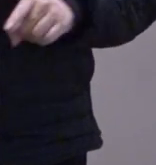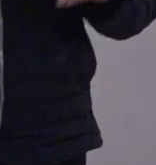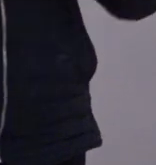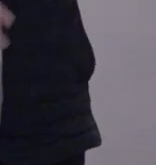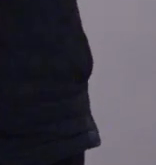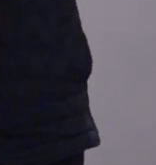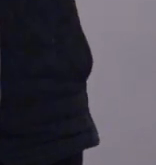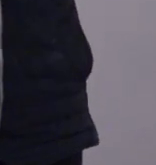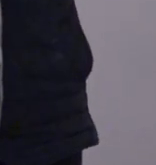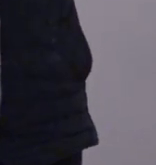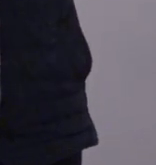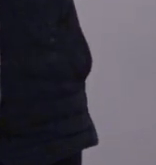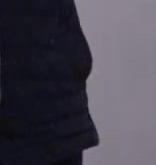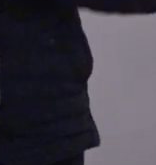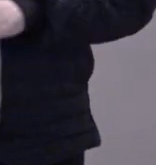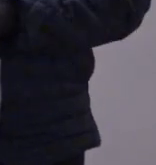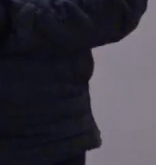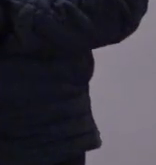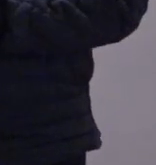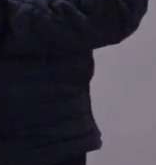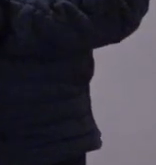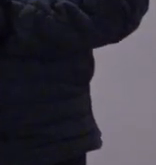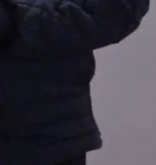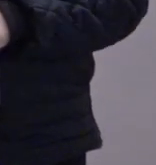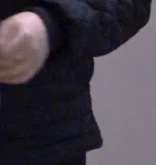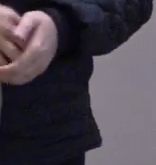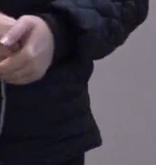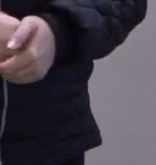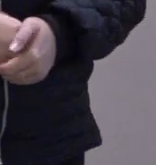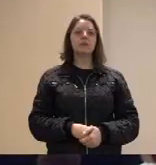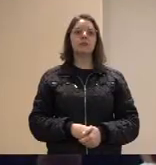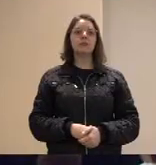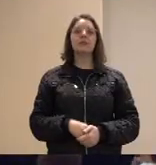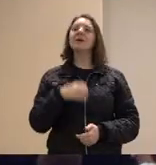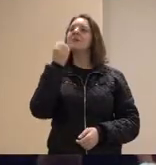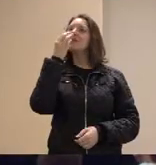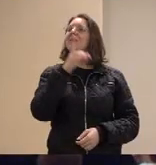Consórcios, a FECAM, Jorge Luiz Koch.